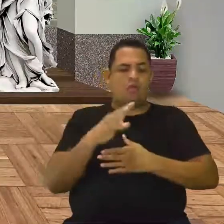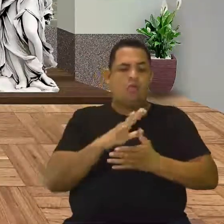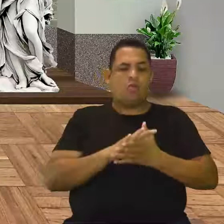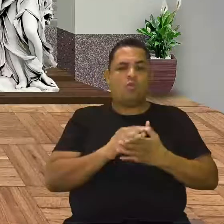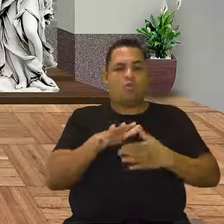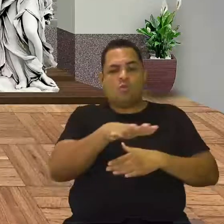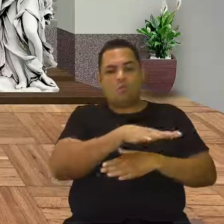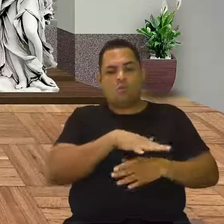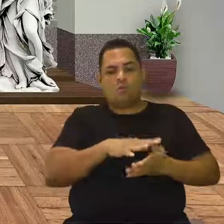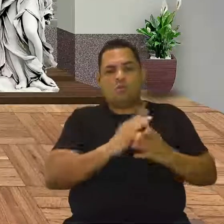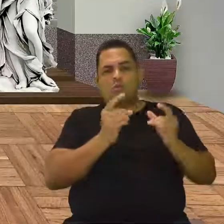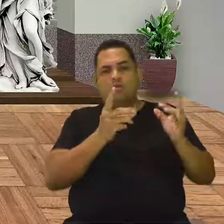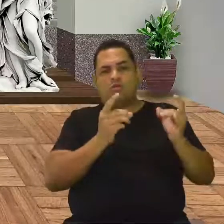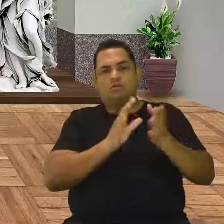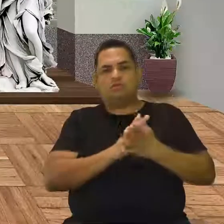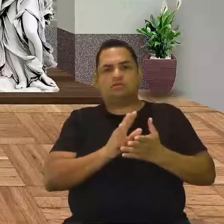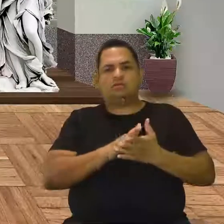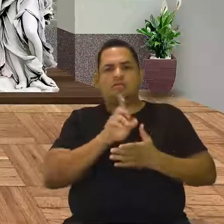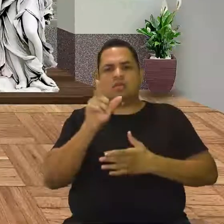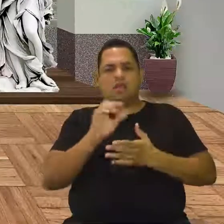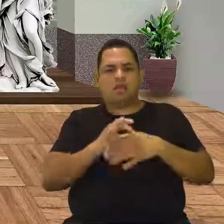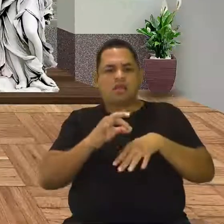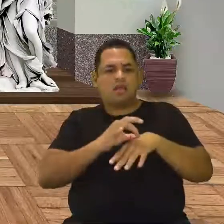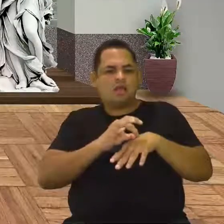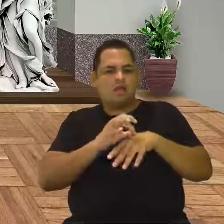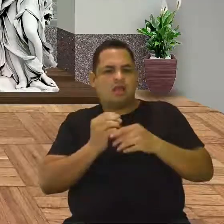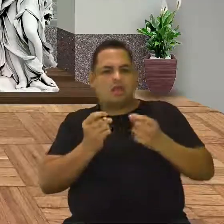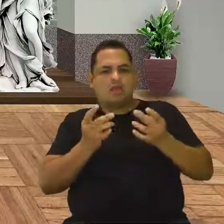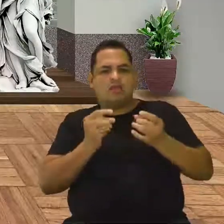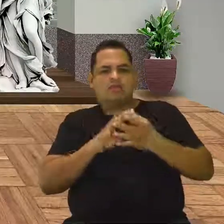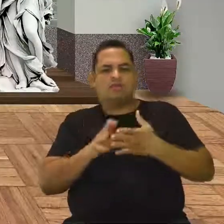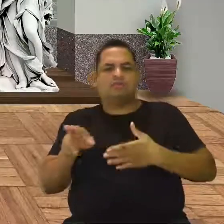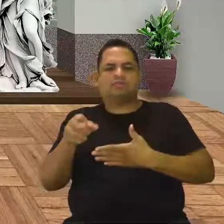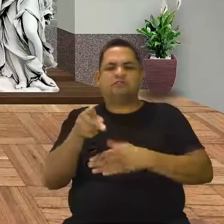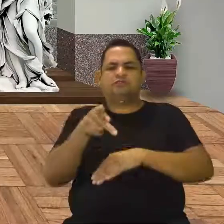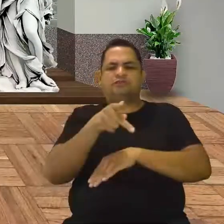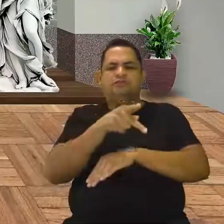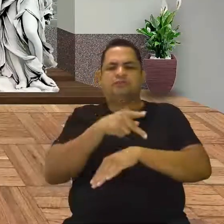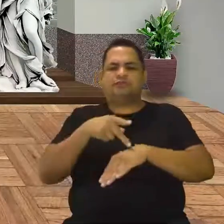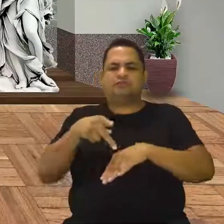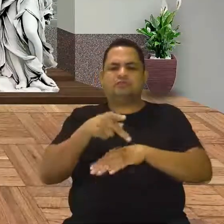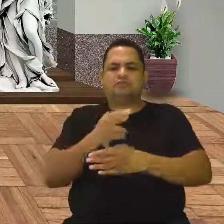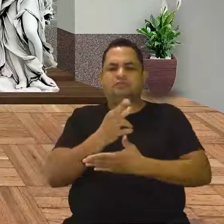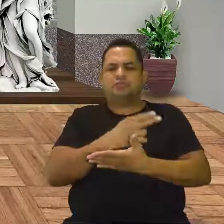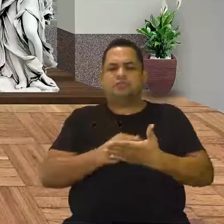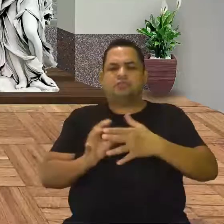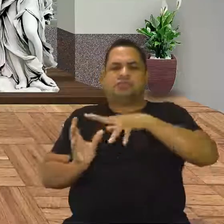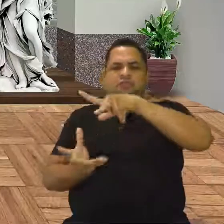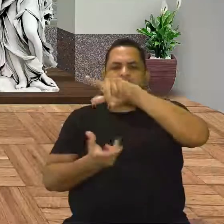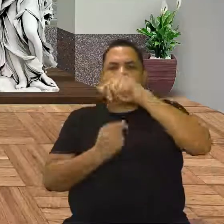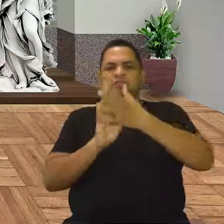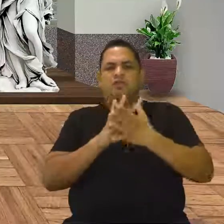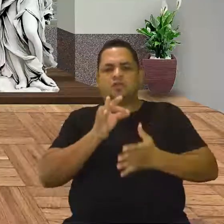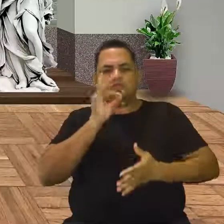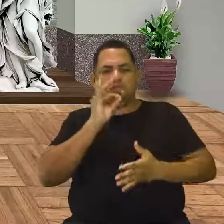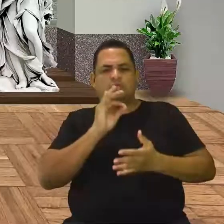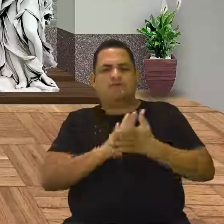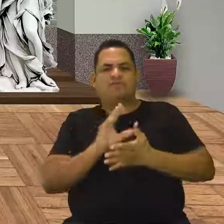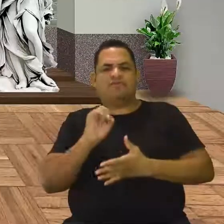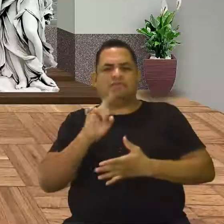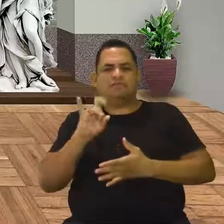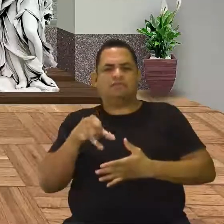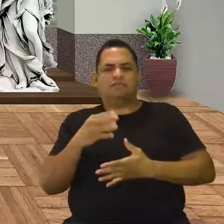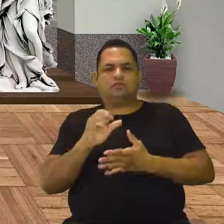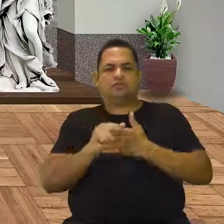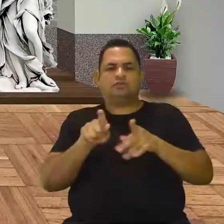é vendida para a China, é vendida para a Coreia, para várias partes do mundo, para a Rússia. O nosso café, a nossa soja, tudo